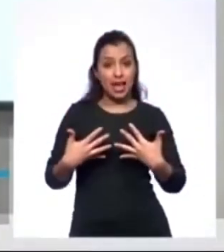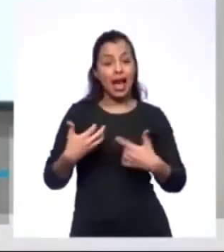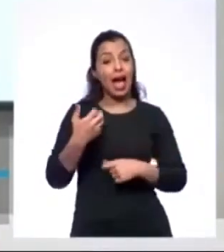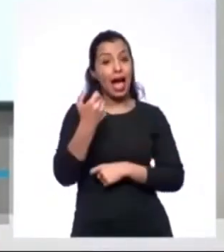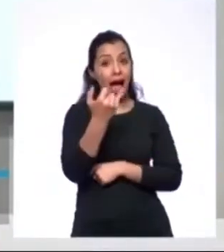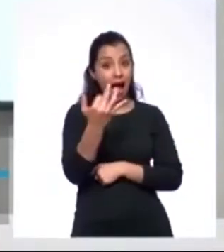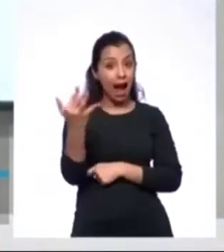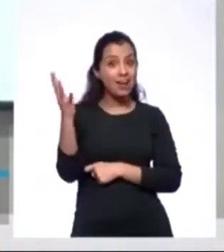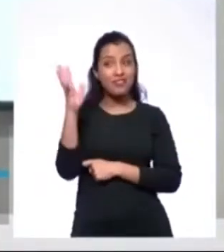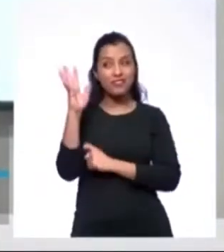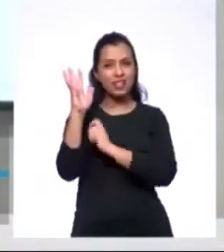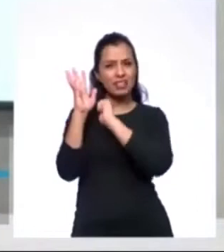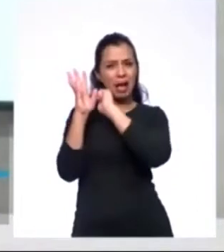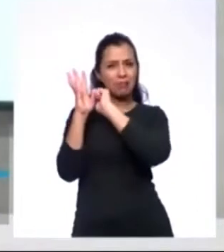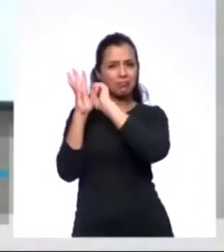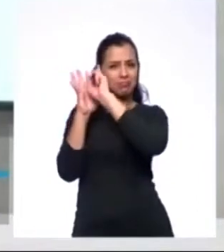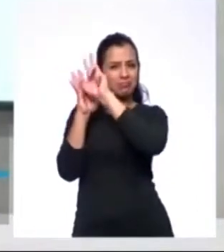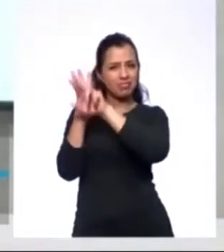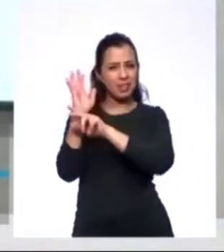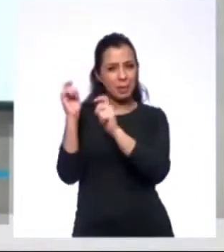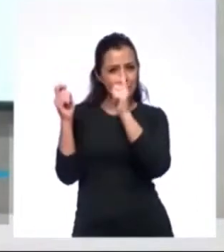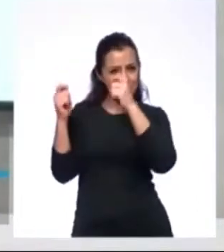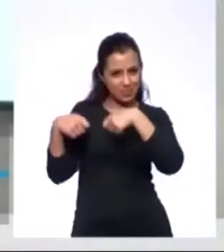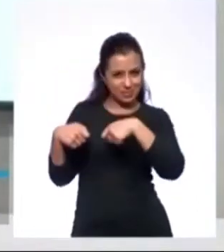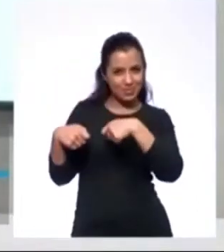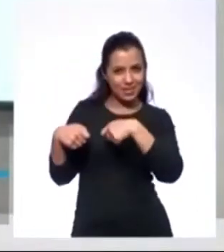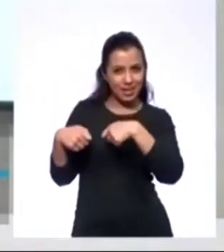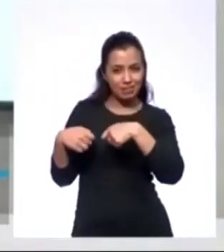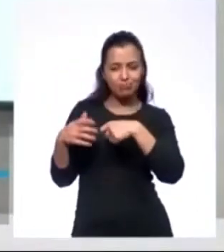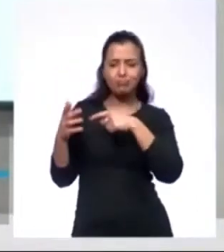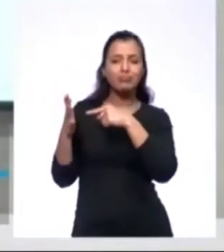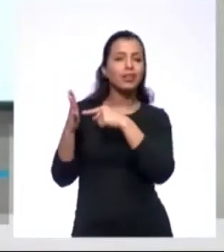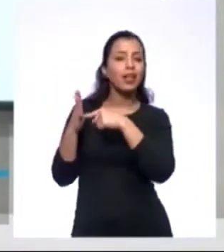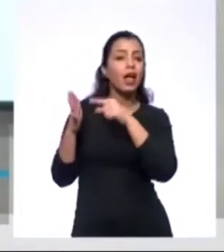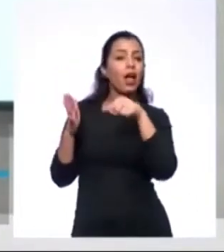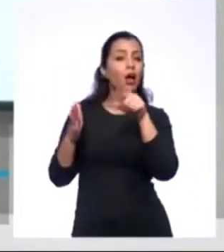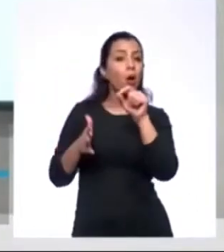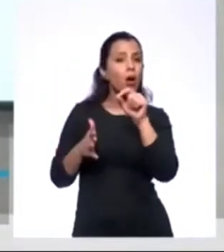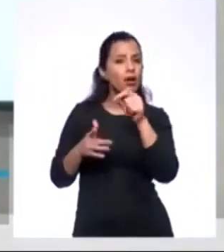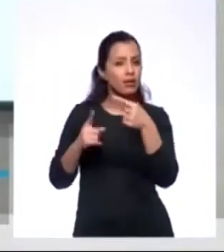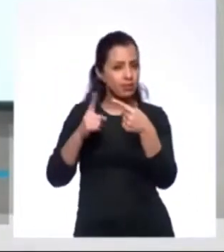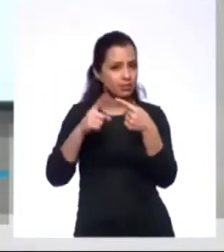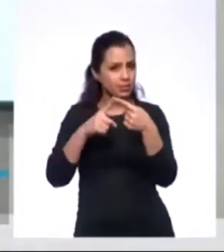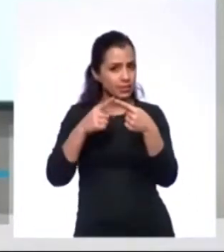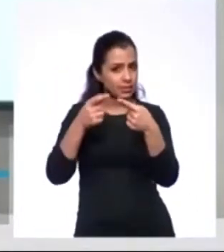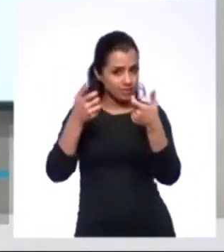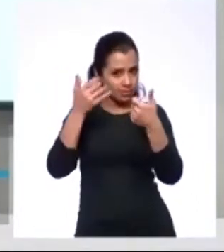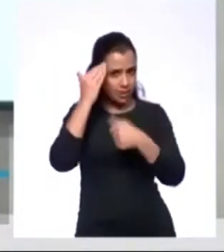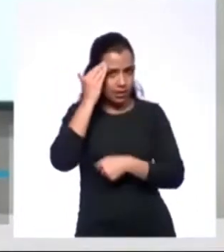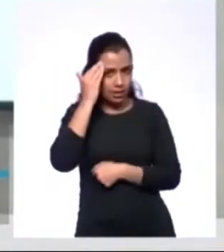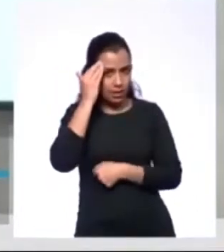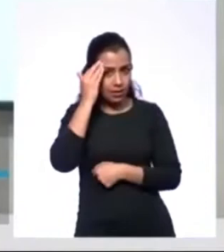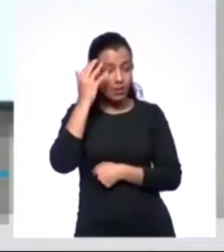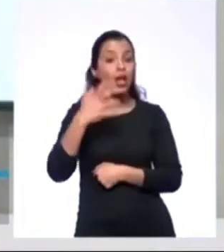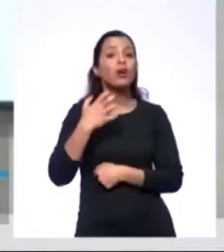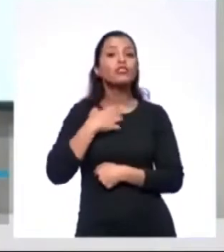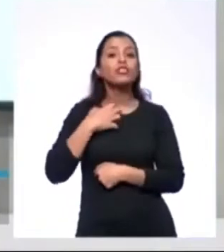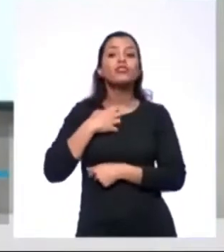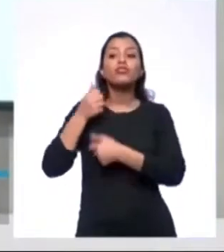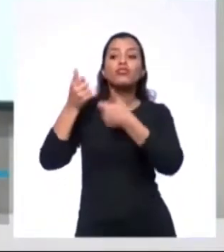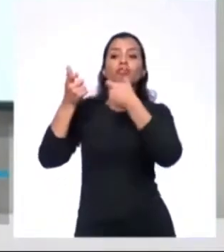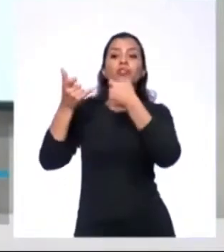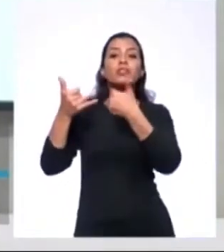árvore das opções o quê que é a árvore vão ver se você entendeu aí o que que significa essa árvore quando você descreve na